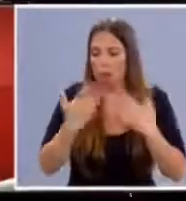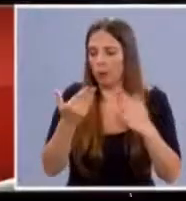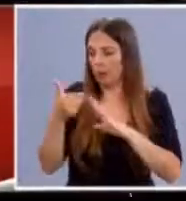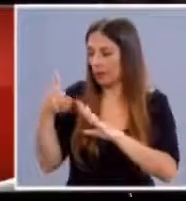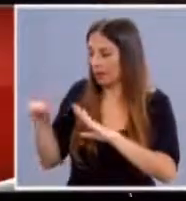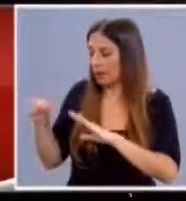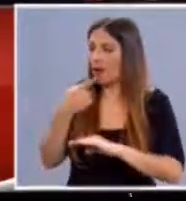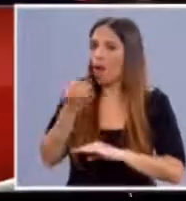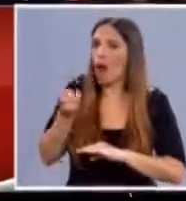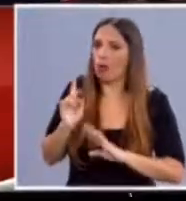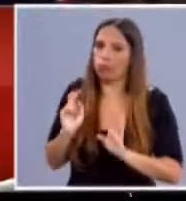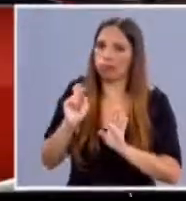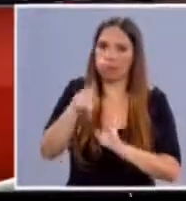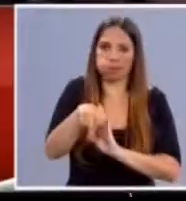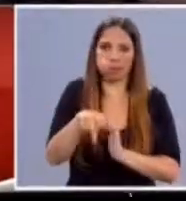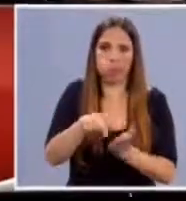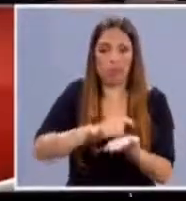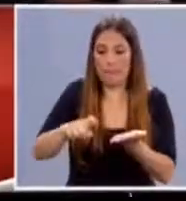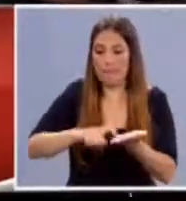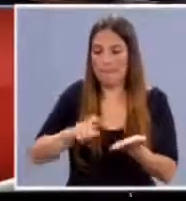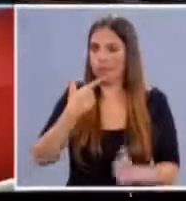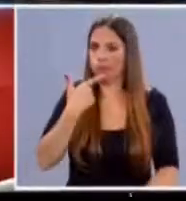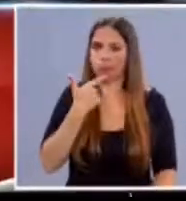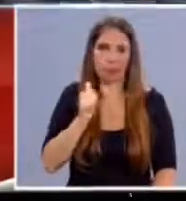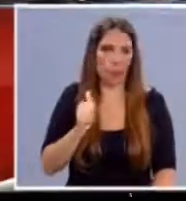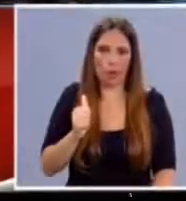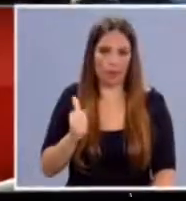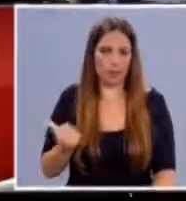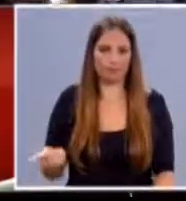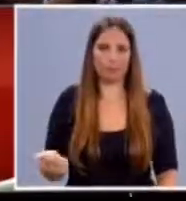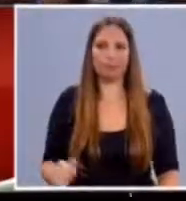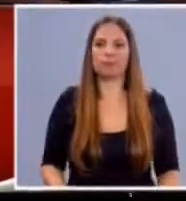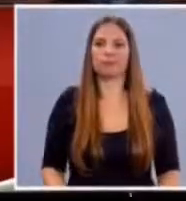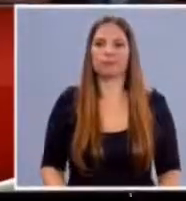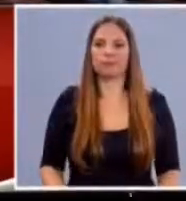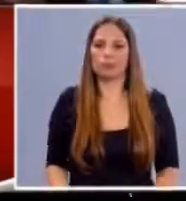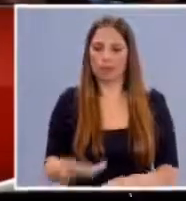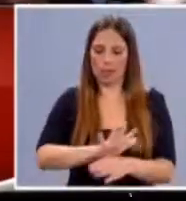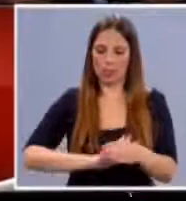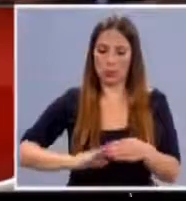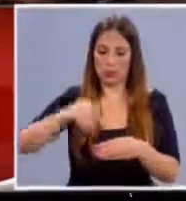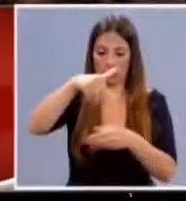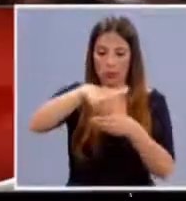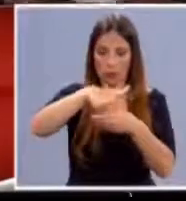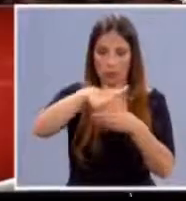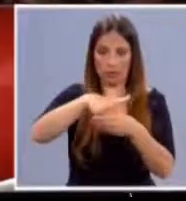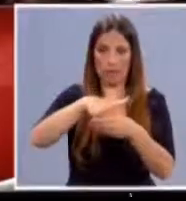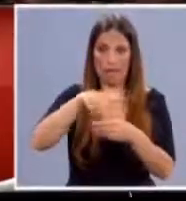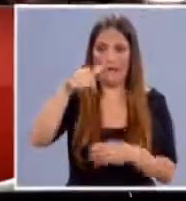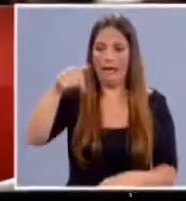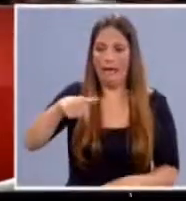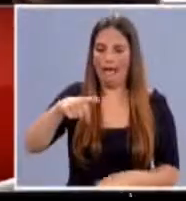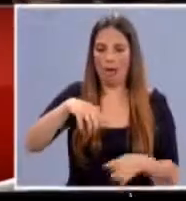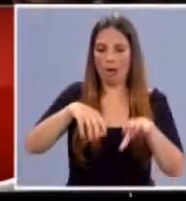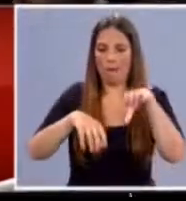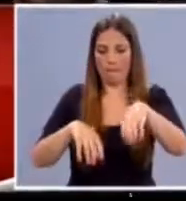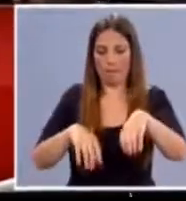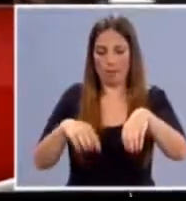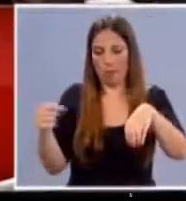voltar a emitir esse boletim. A zona de votação será no interior, efetivamente, do